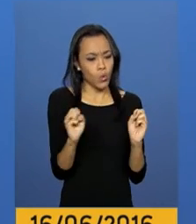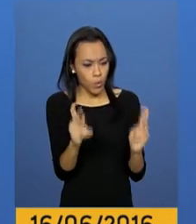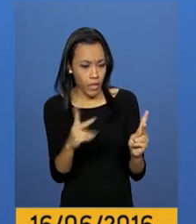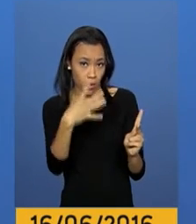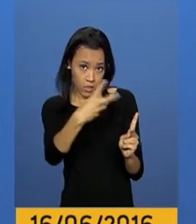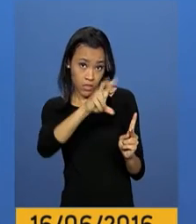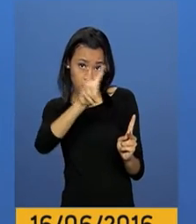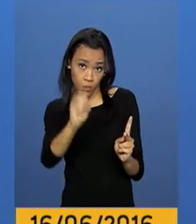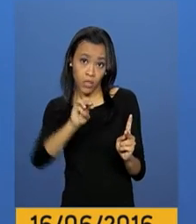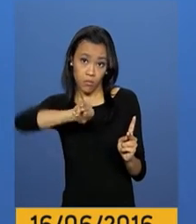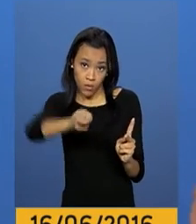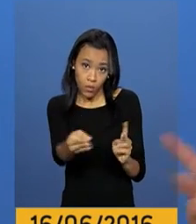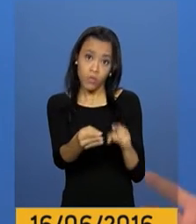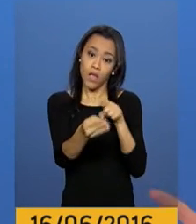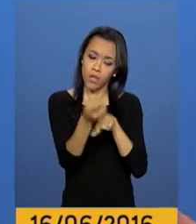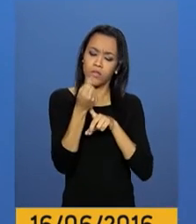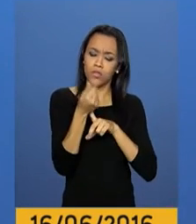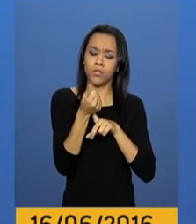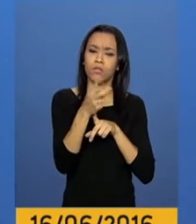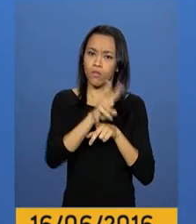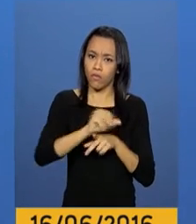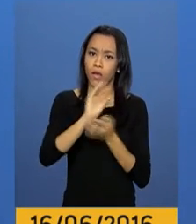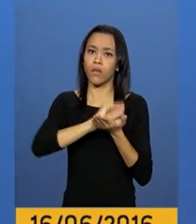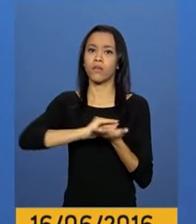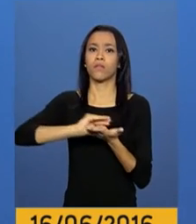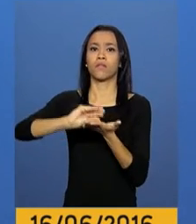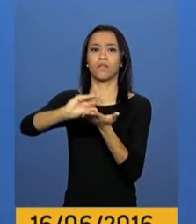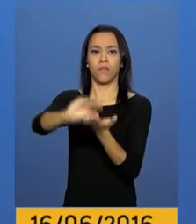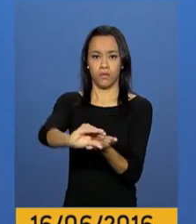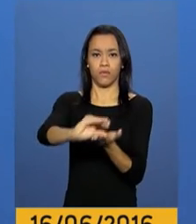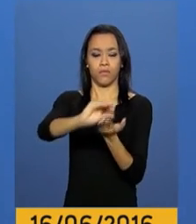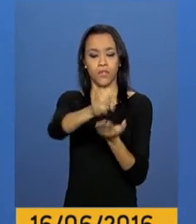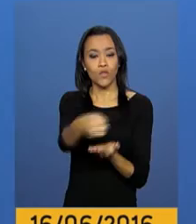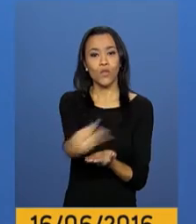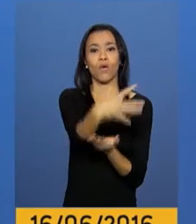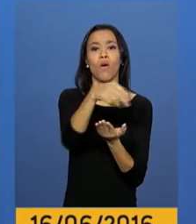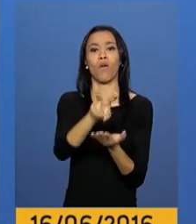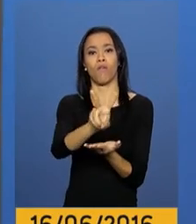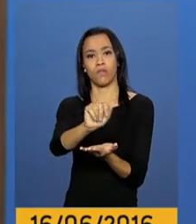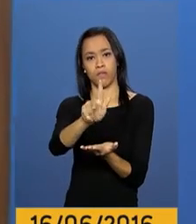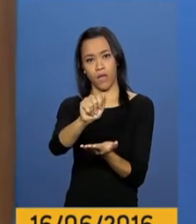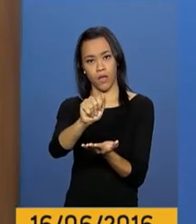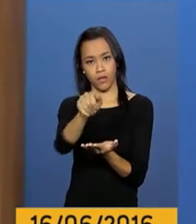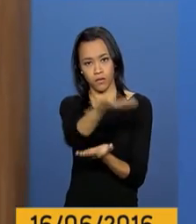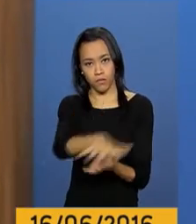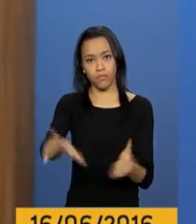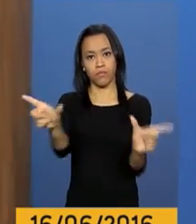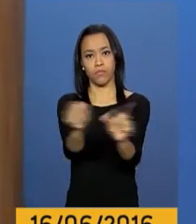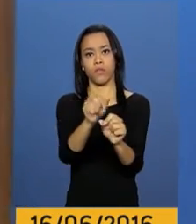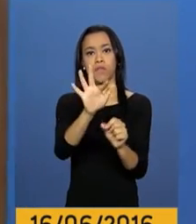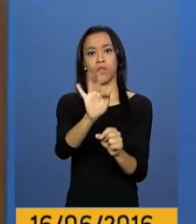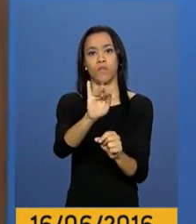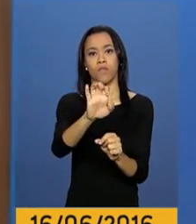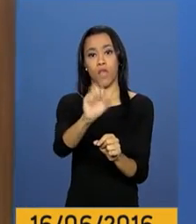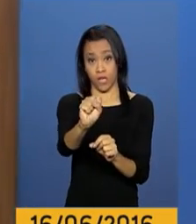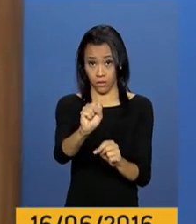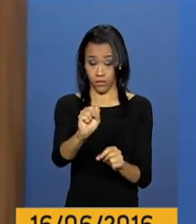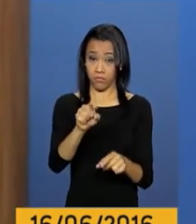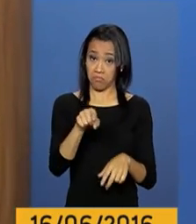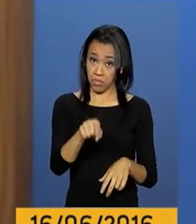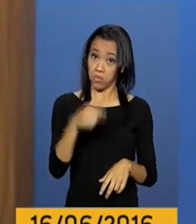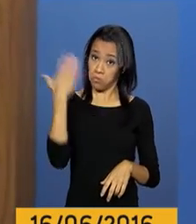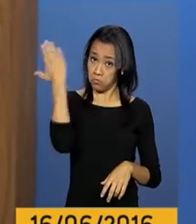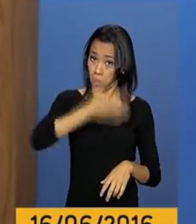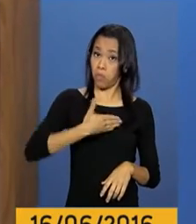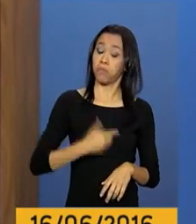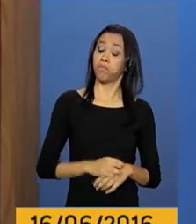450 milhões serão destinados para essas novas vagas do FIES. Isto vem revelar, como disse o